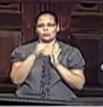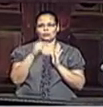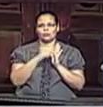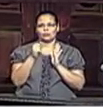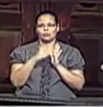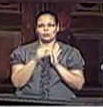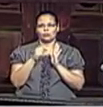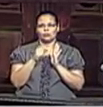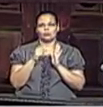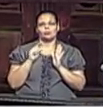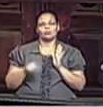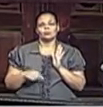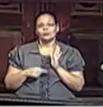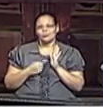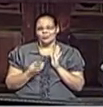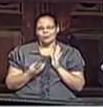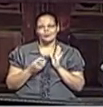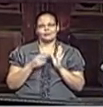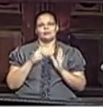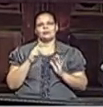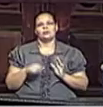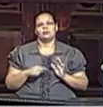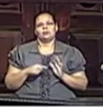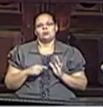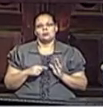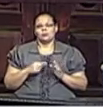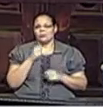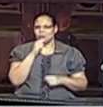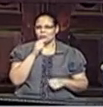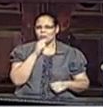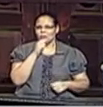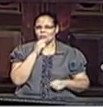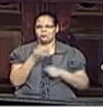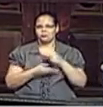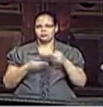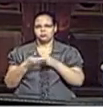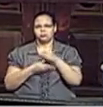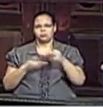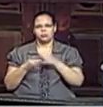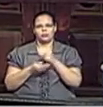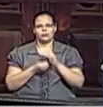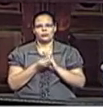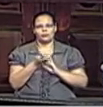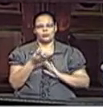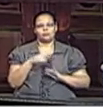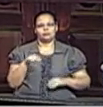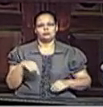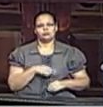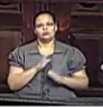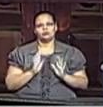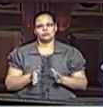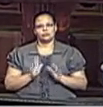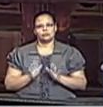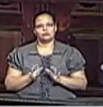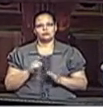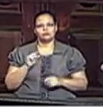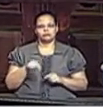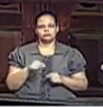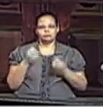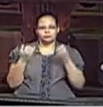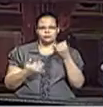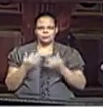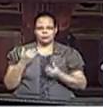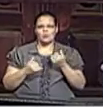passado nos cobres da noite para o dia, sem balizadores de várias coisas que nós já tratamos aqui, a questão do